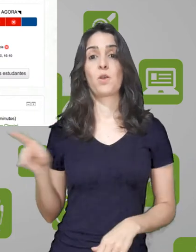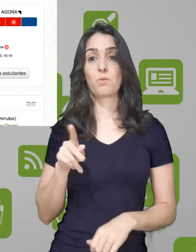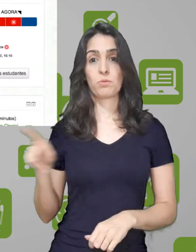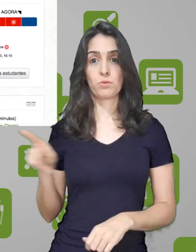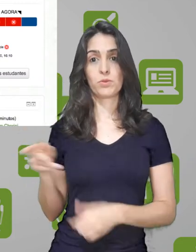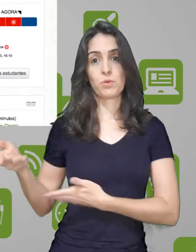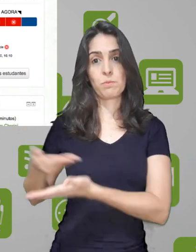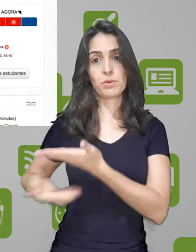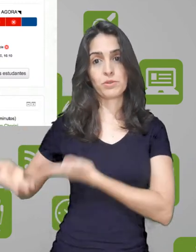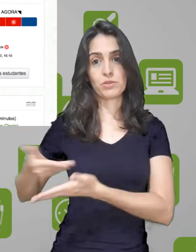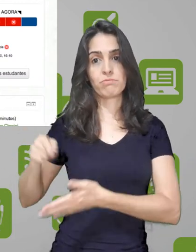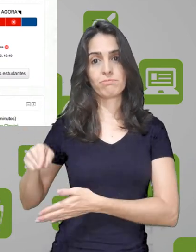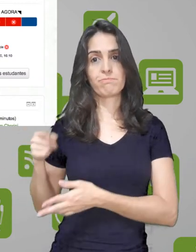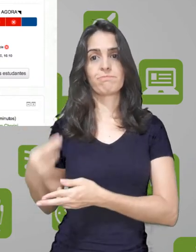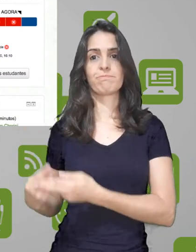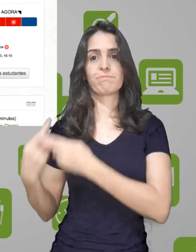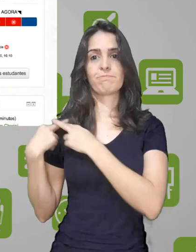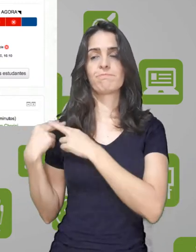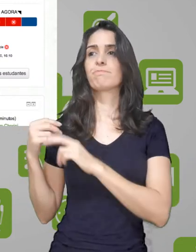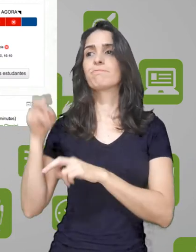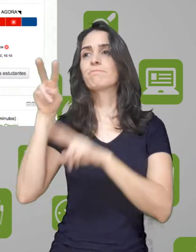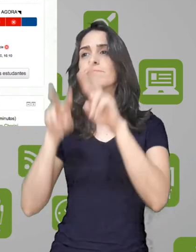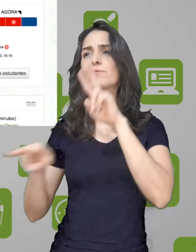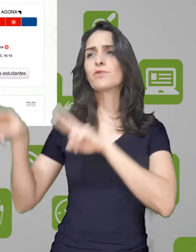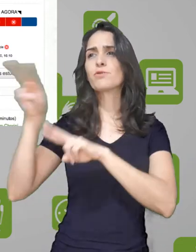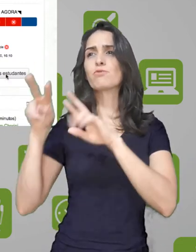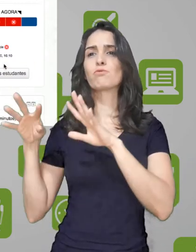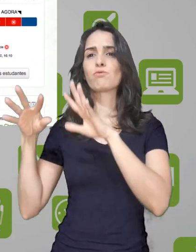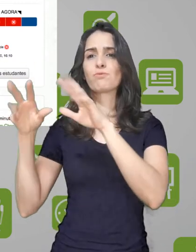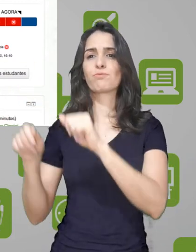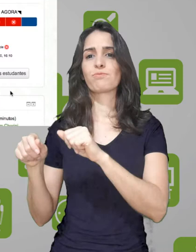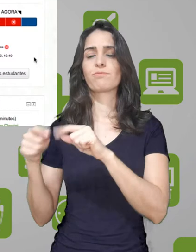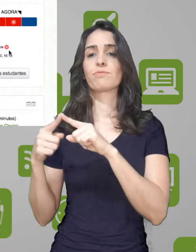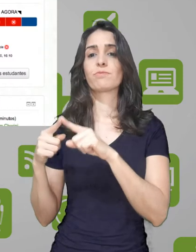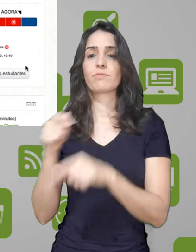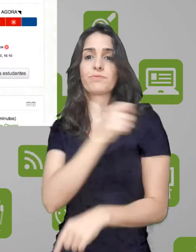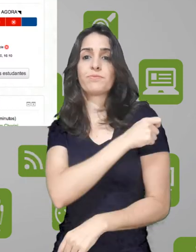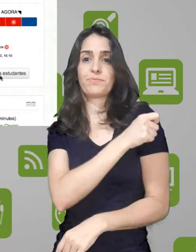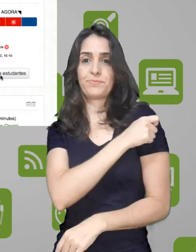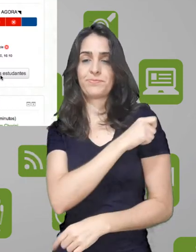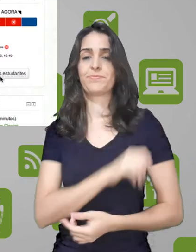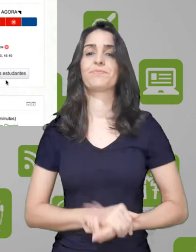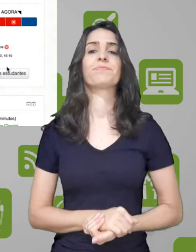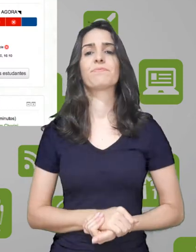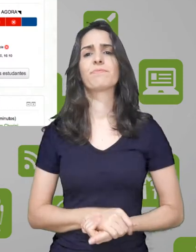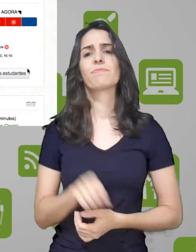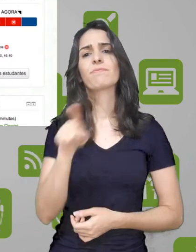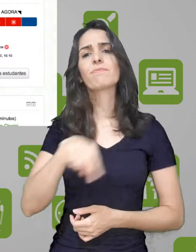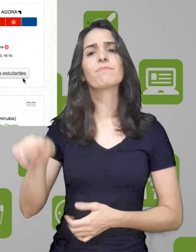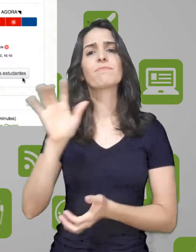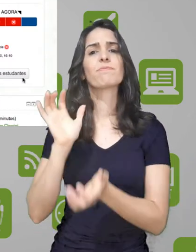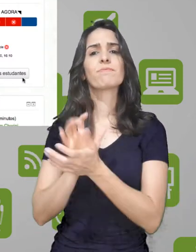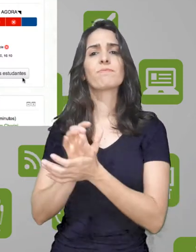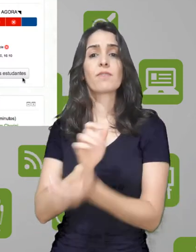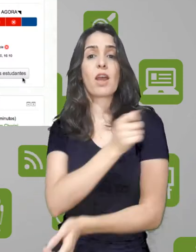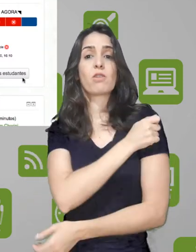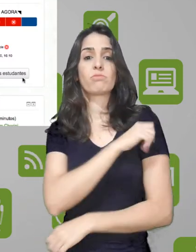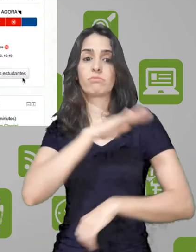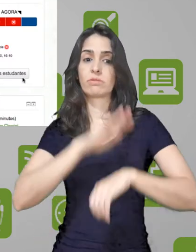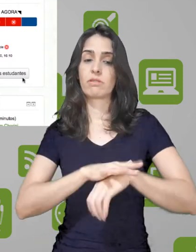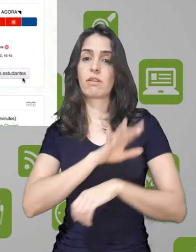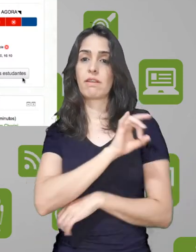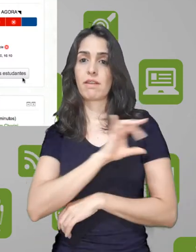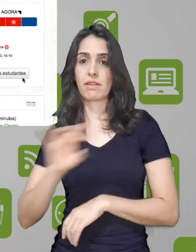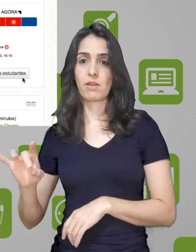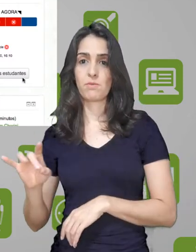e o professor mediador ele tem a visão geral dos Estudantes Os estudantes